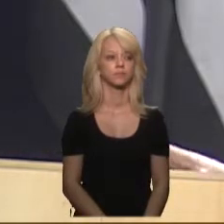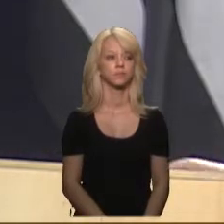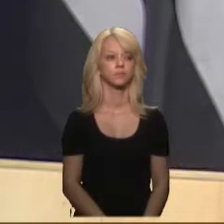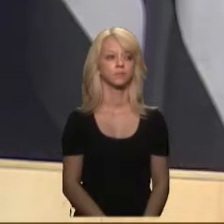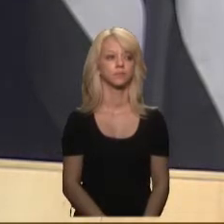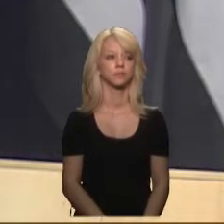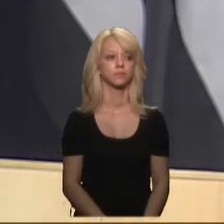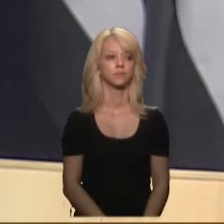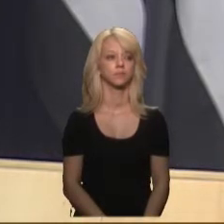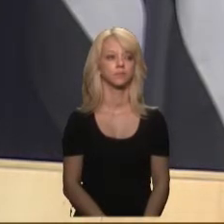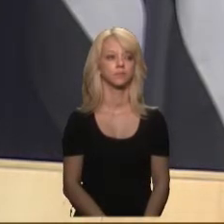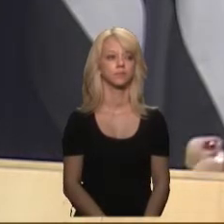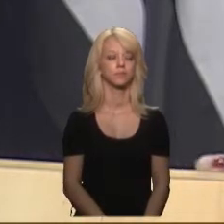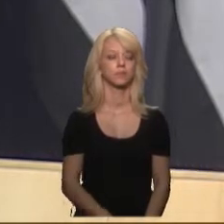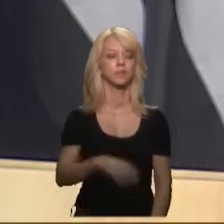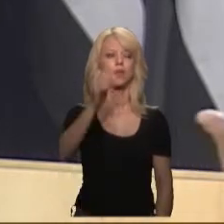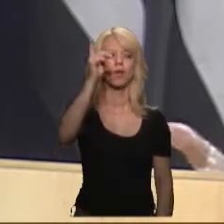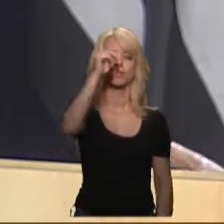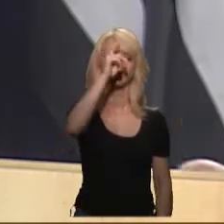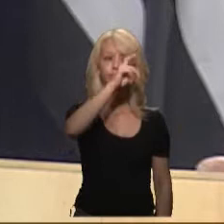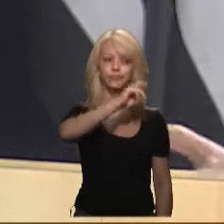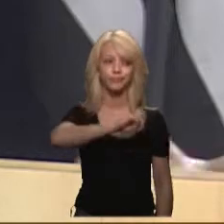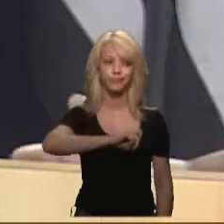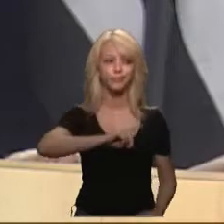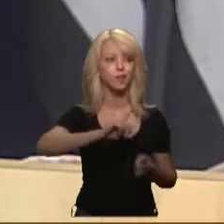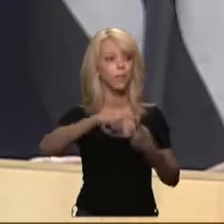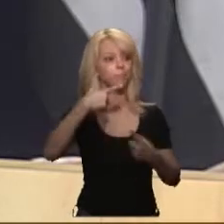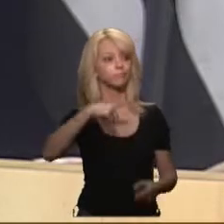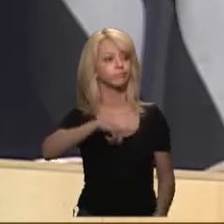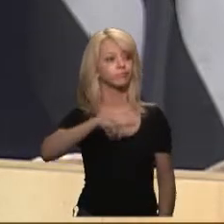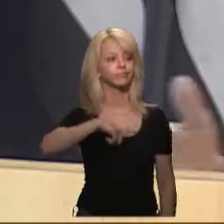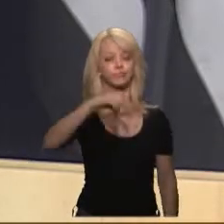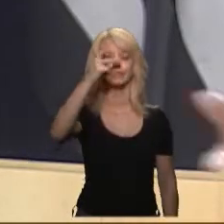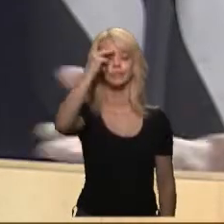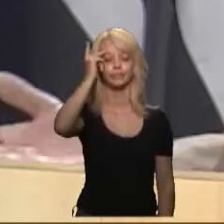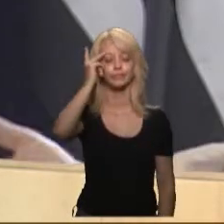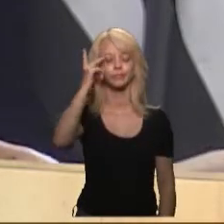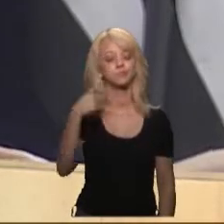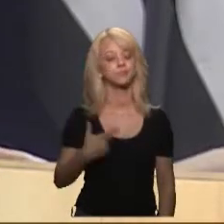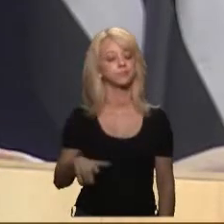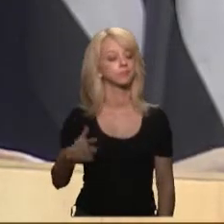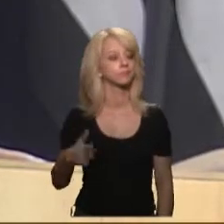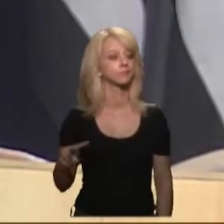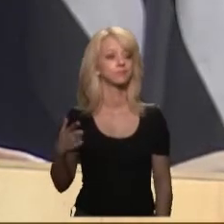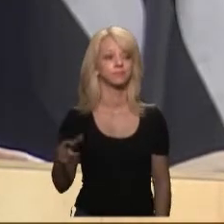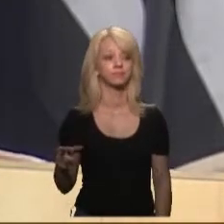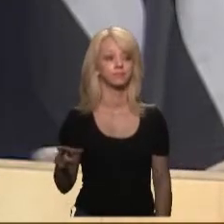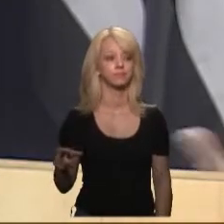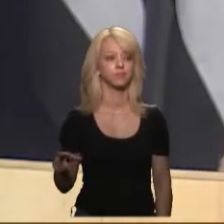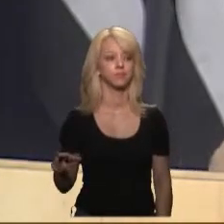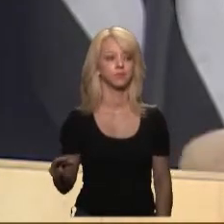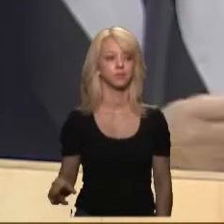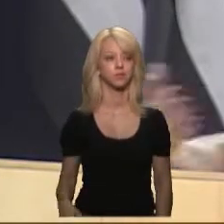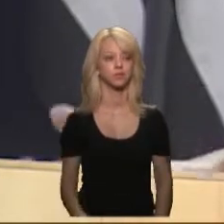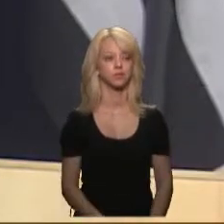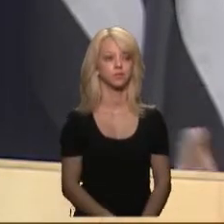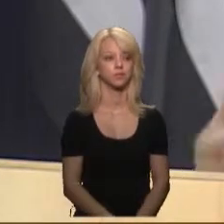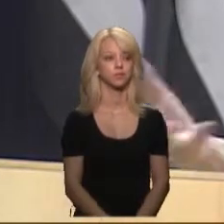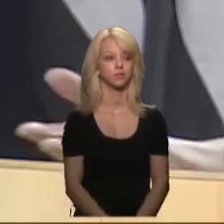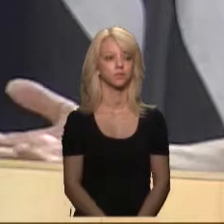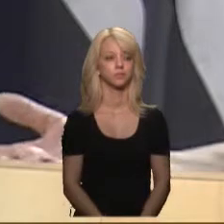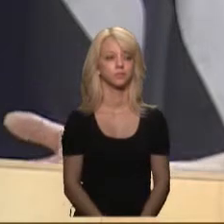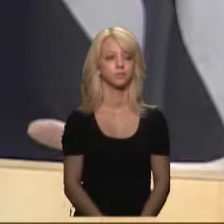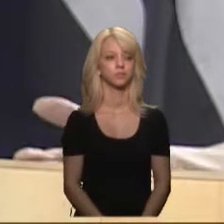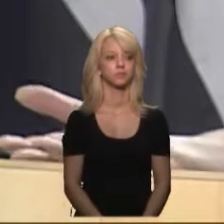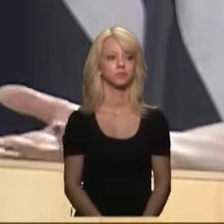É difícil, mas eu conheço, às vezes, muita gente que, às vezes, não tem, mora em bairro distante, deixa de vir para a cidade para alguma